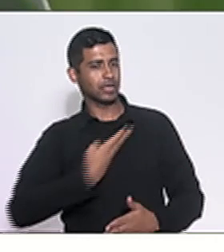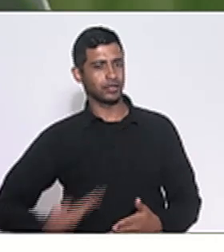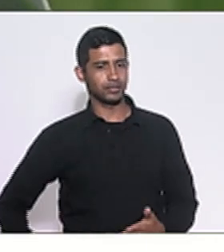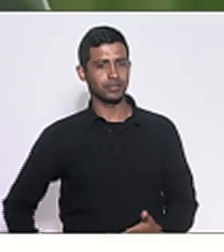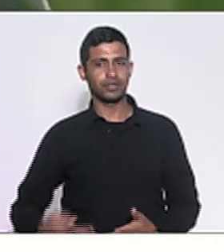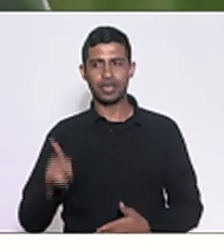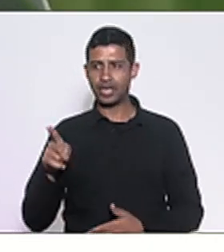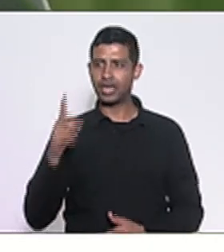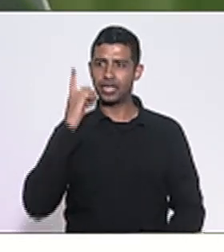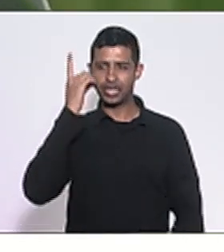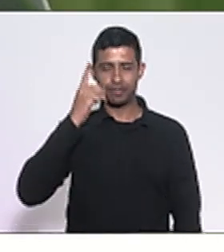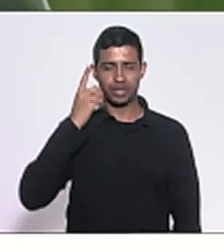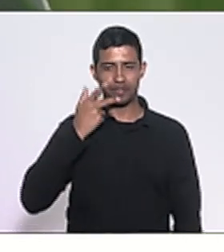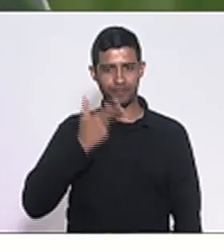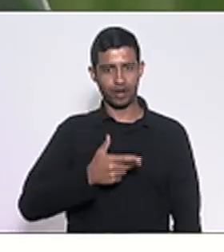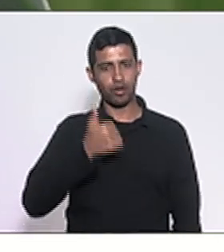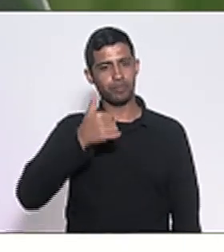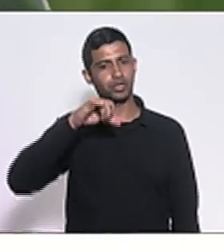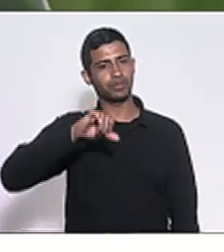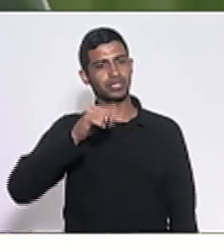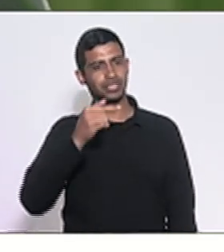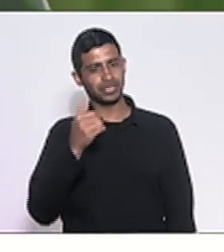já foi dito pelo deputado Waldeck,